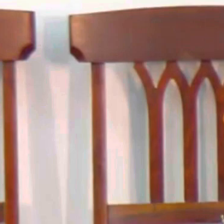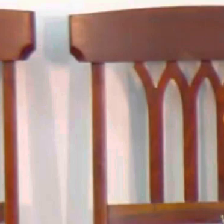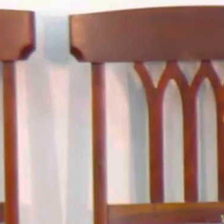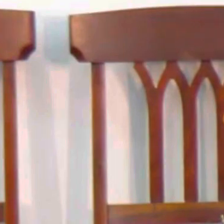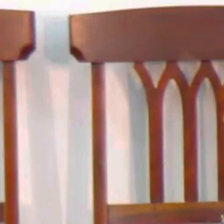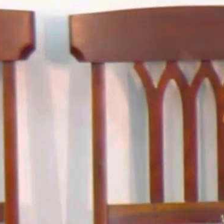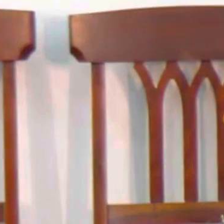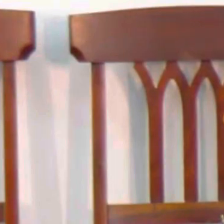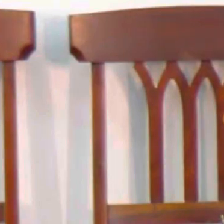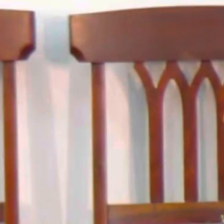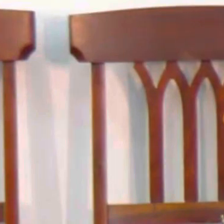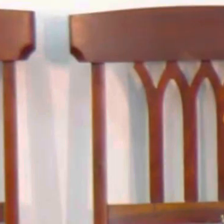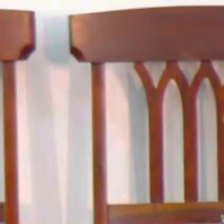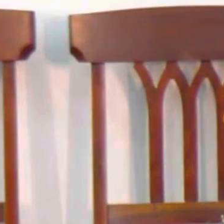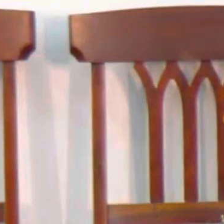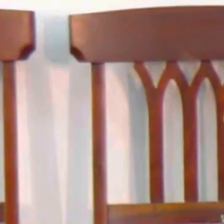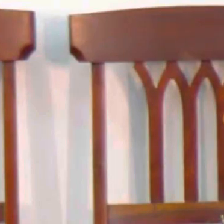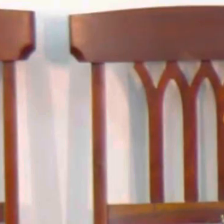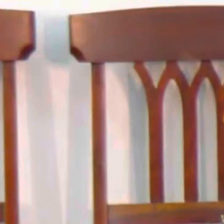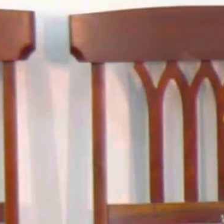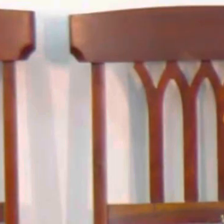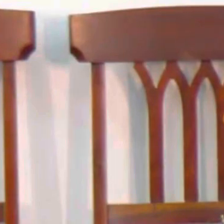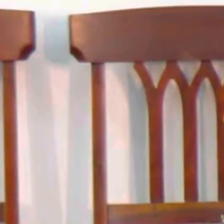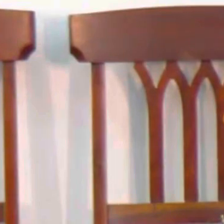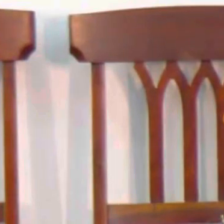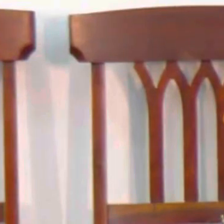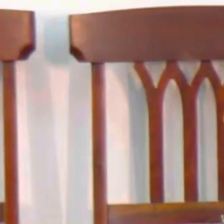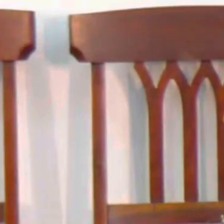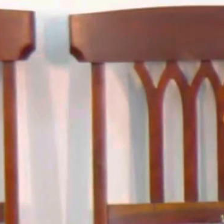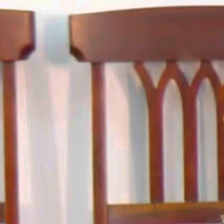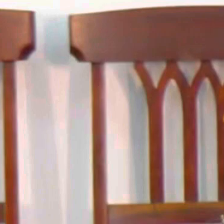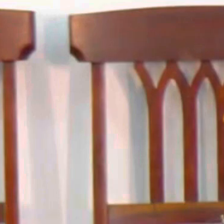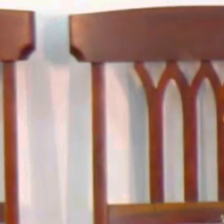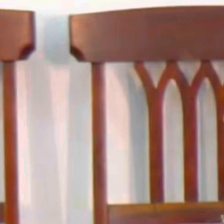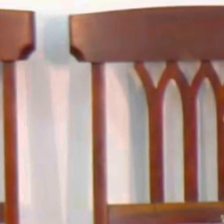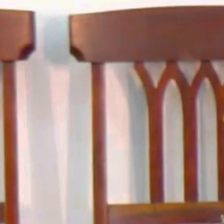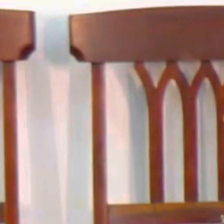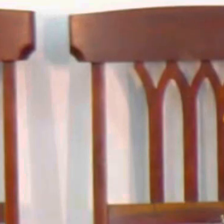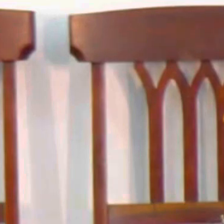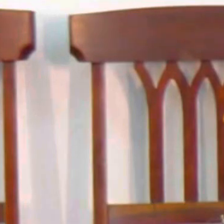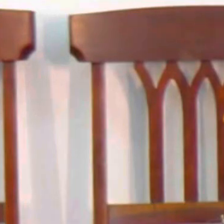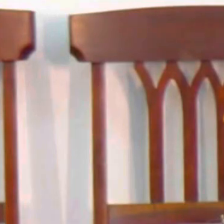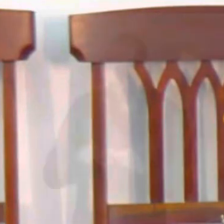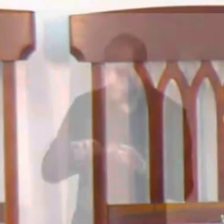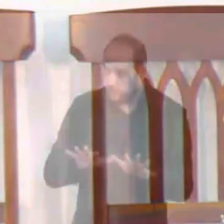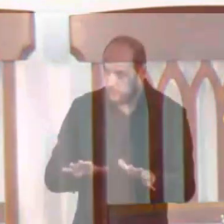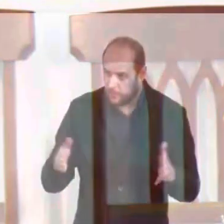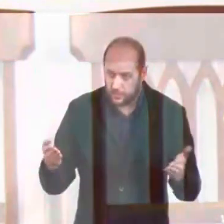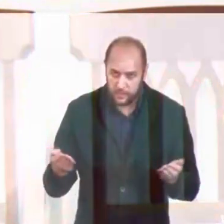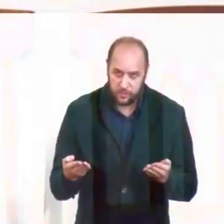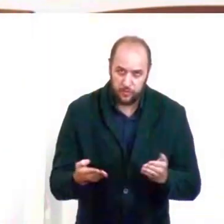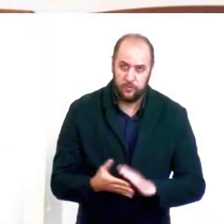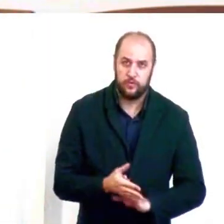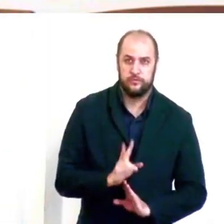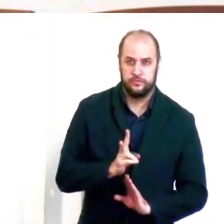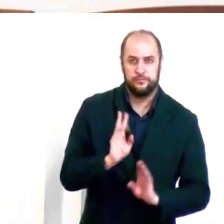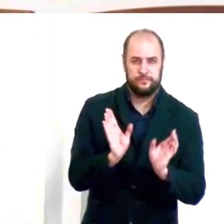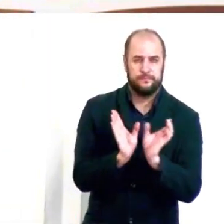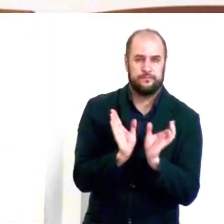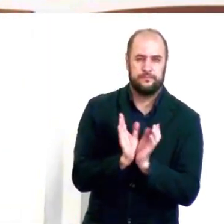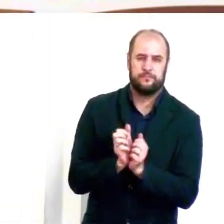de exposições nesse livro. As crianças vão permanecer, todo culto de ceia, as